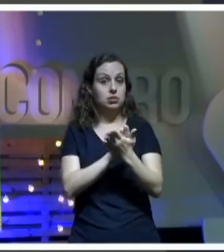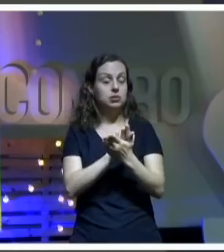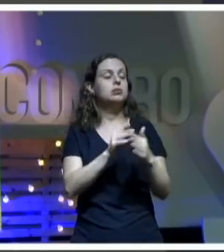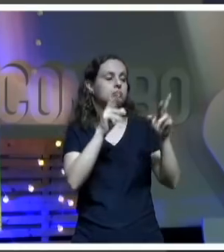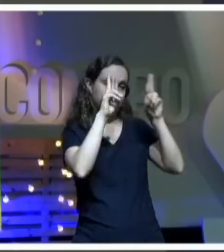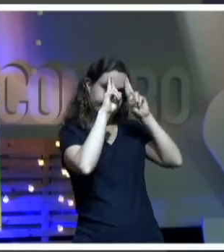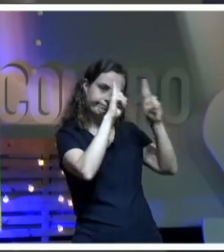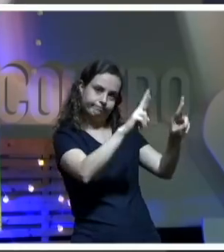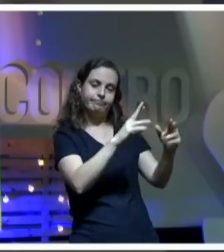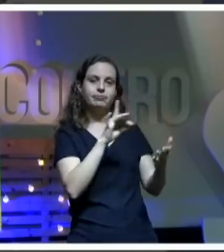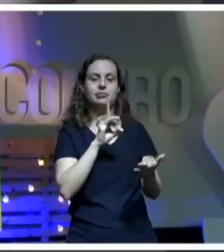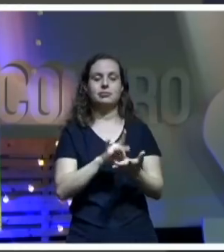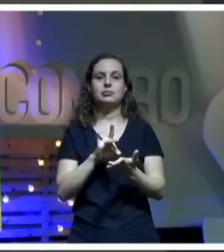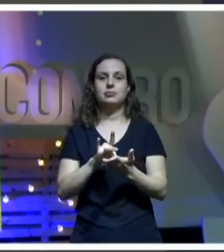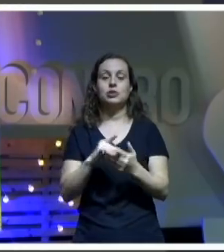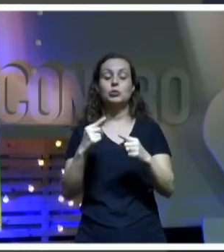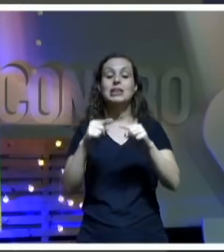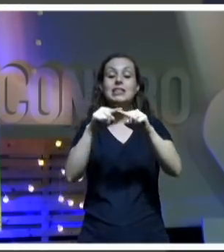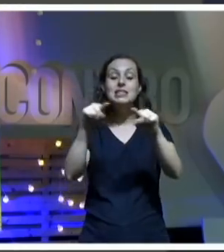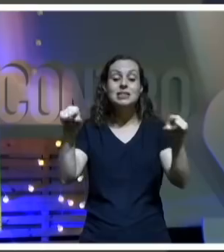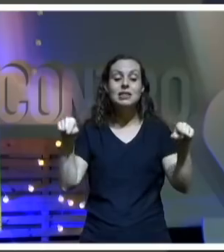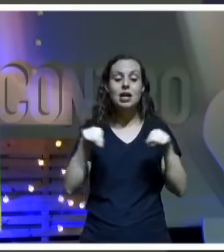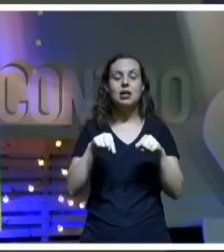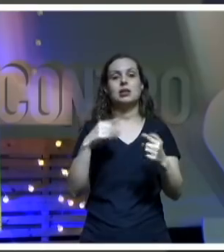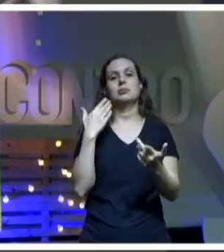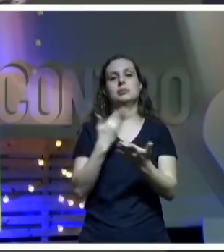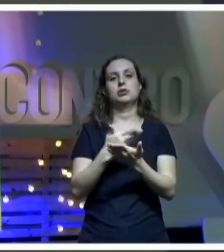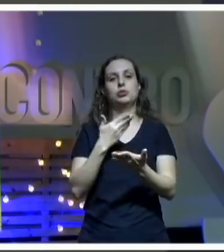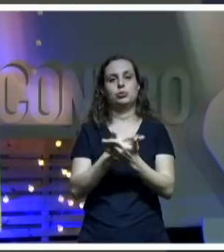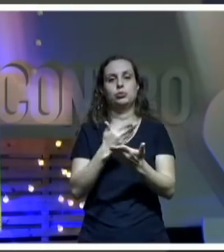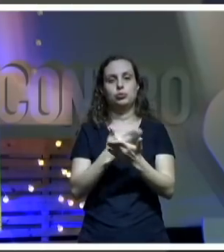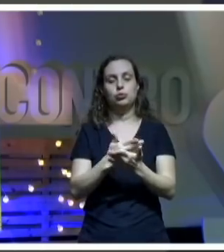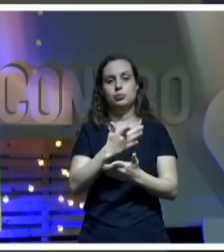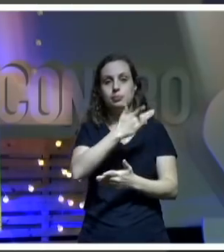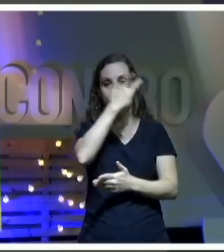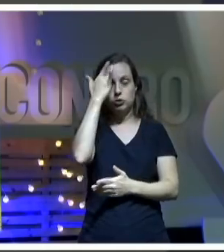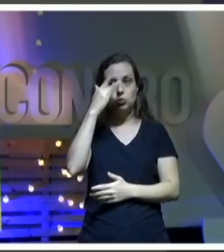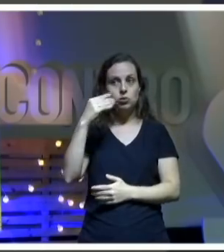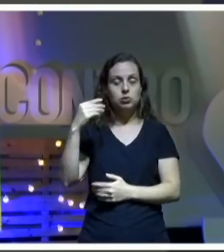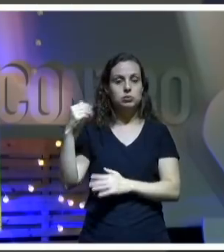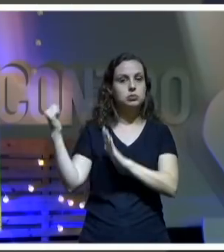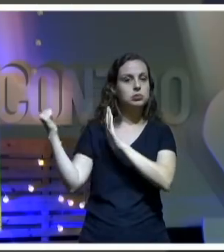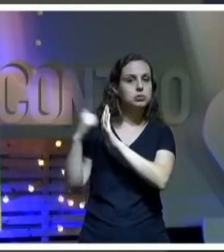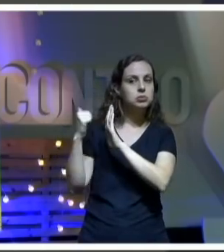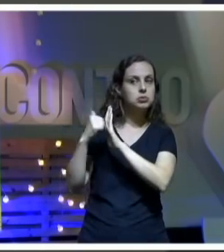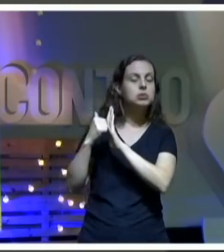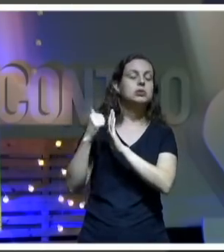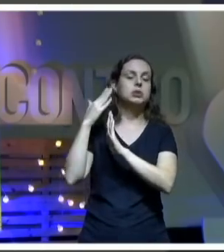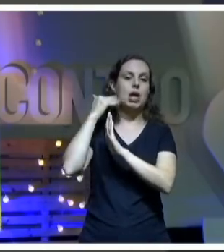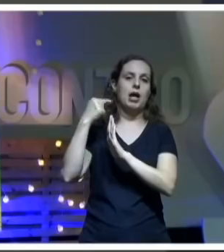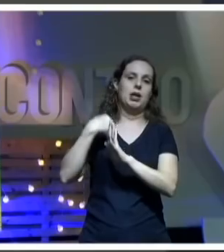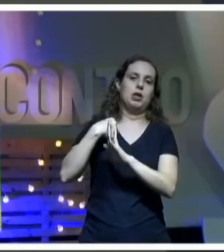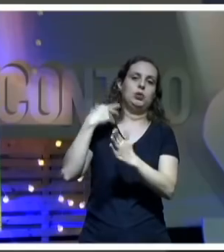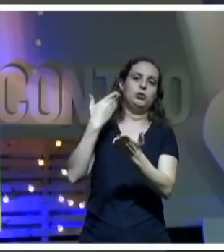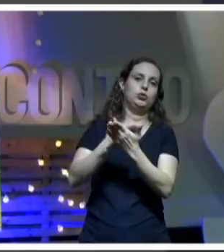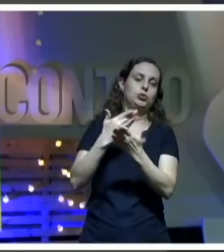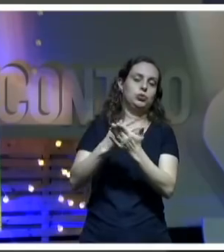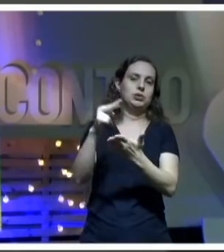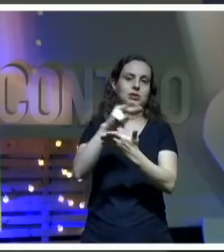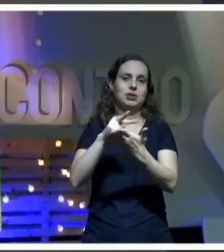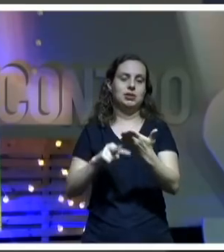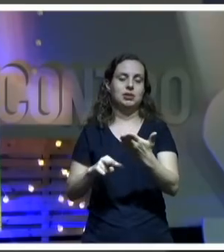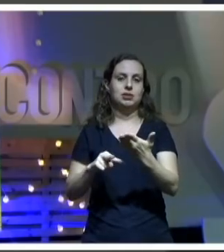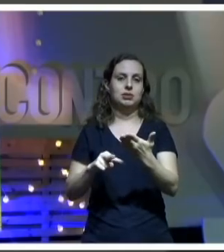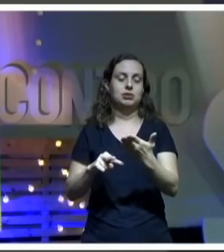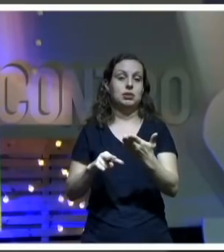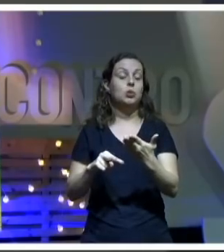de terapia é a sala de estudos em lata cheia de livros as pessoas têm que entender que o nosso